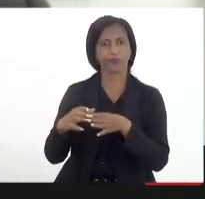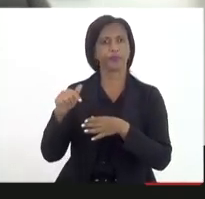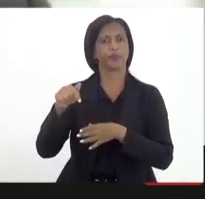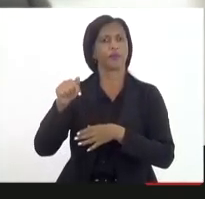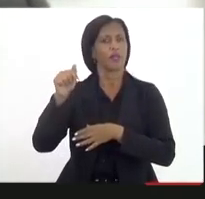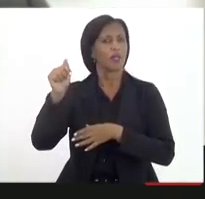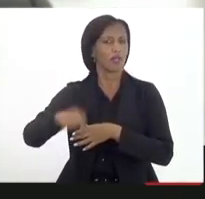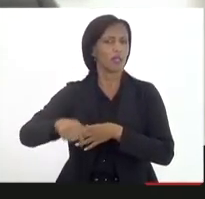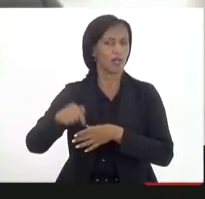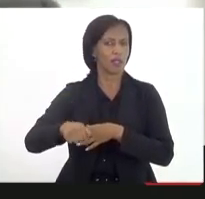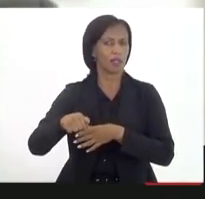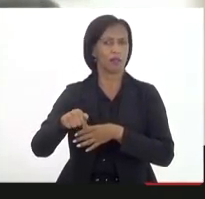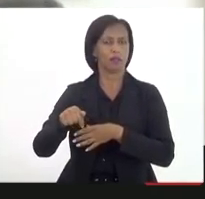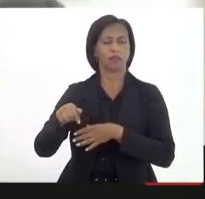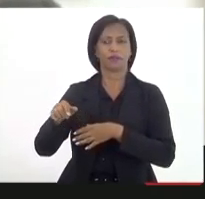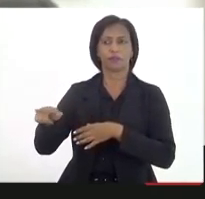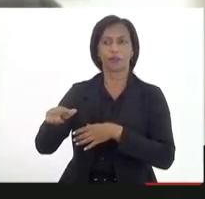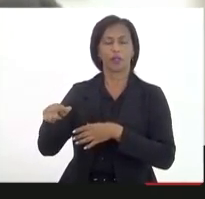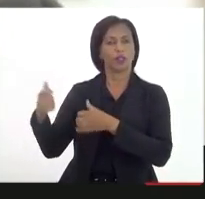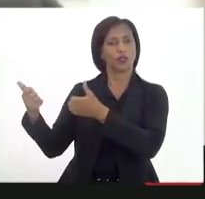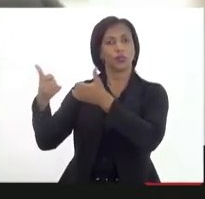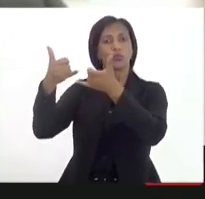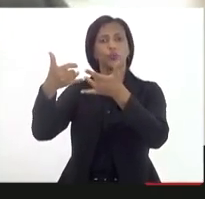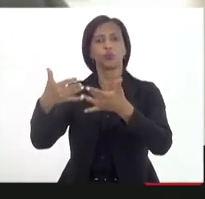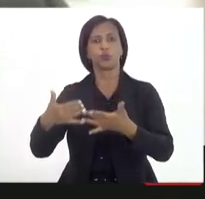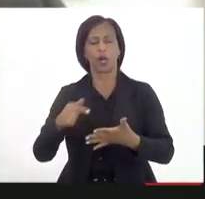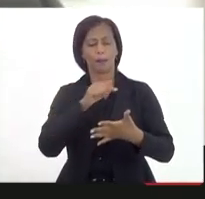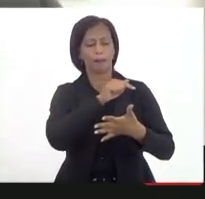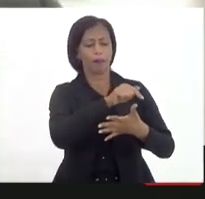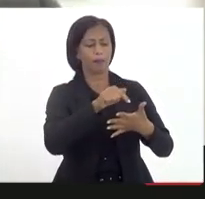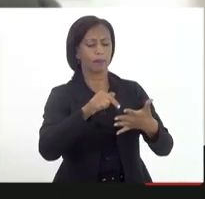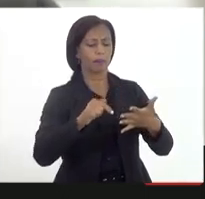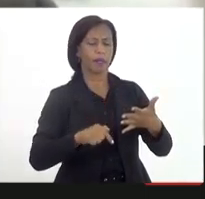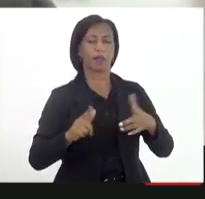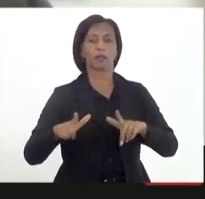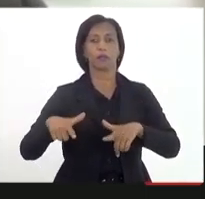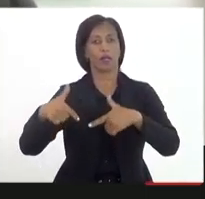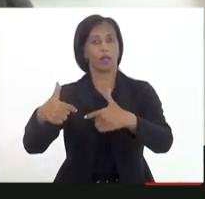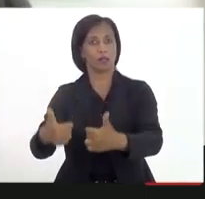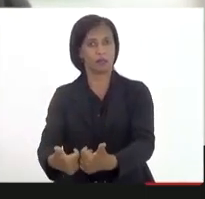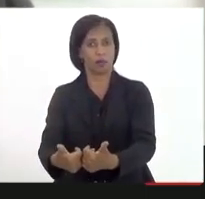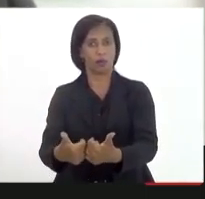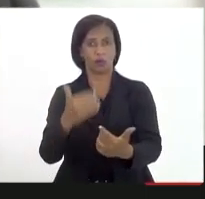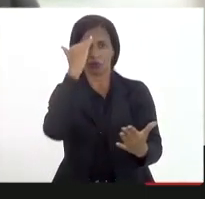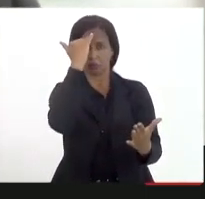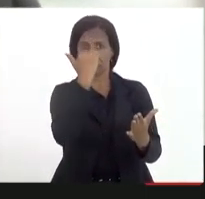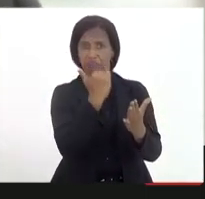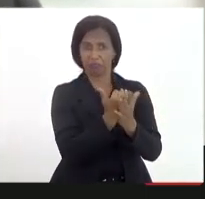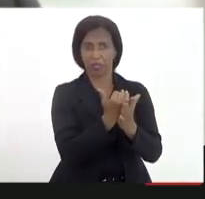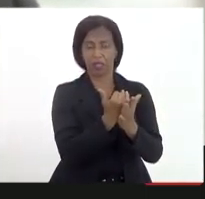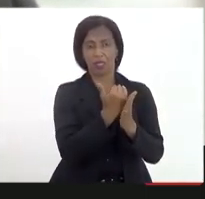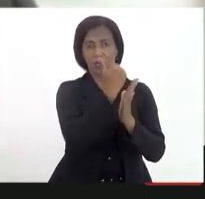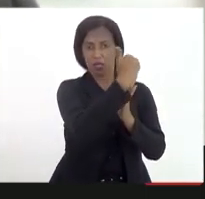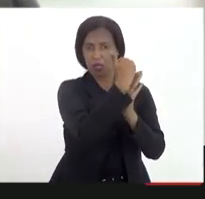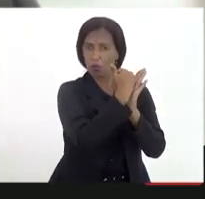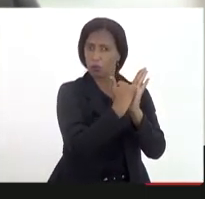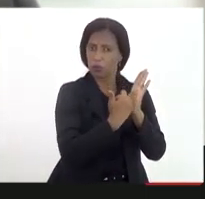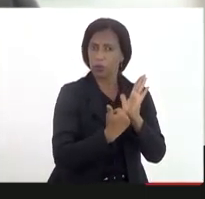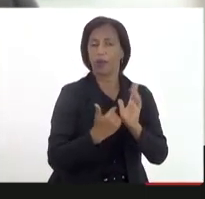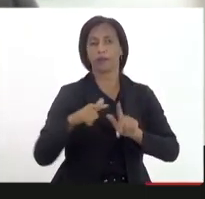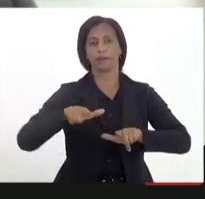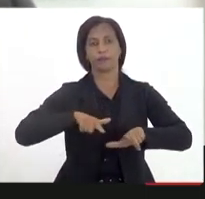de forma pormenorizada a gente definir quais serão as ações estamos cumprindo à risca a seguir esse plano de trabalho